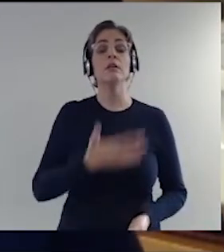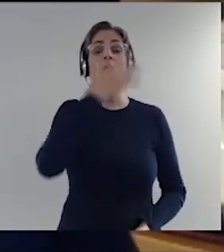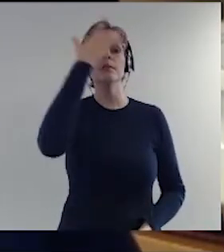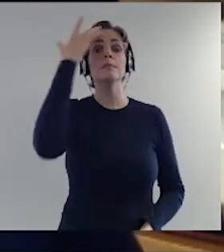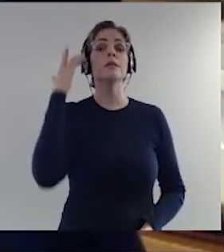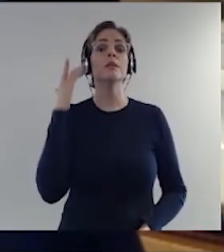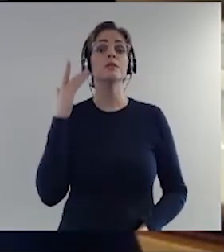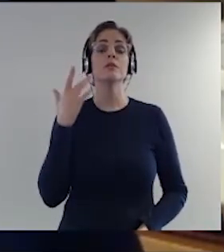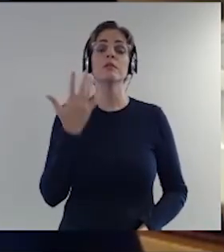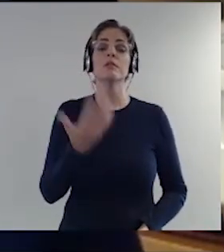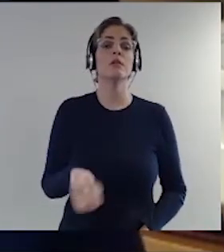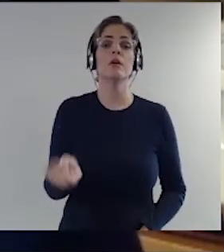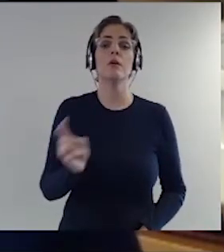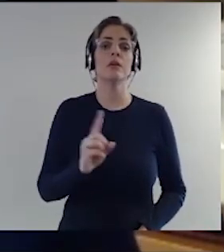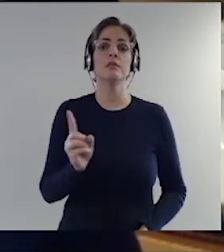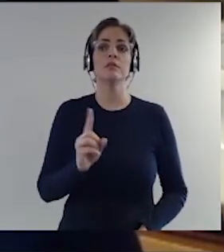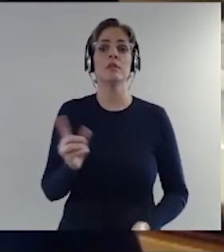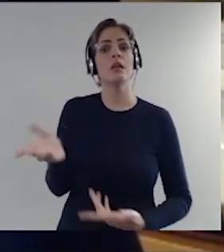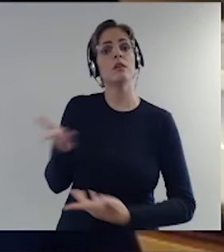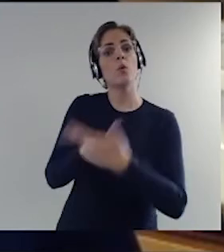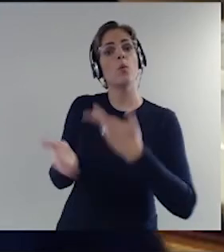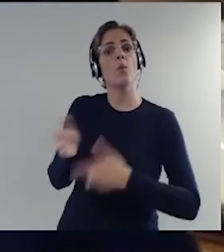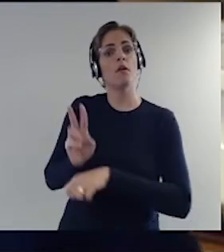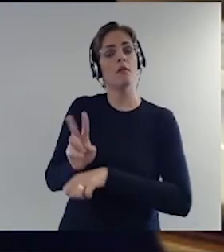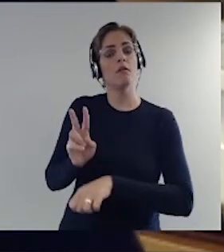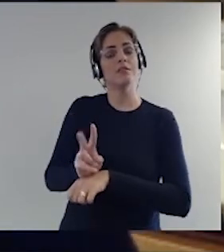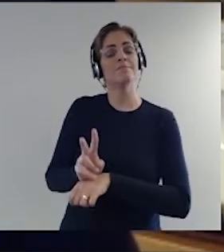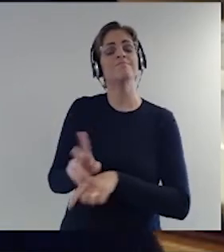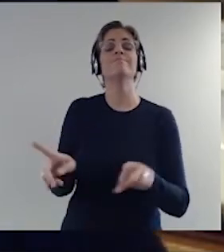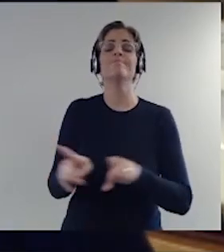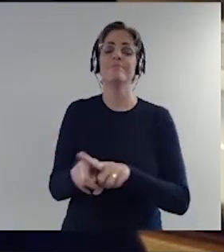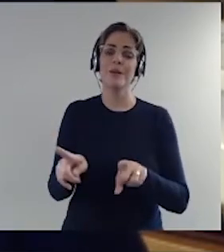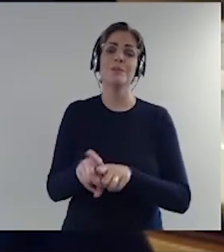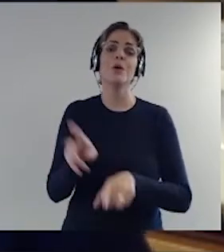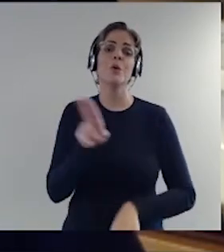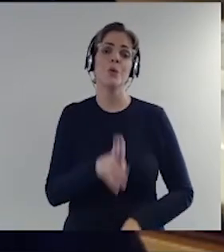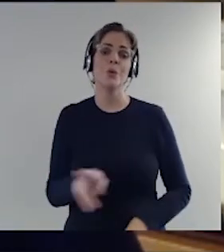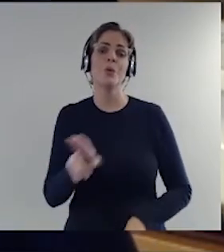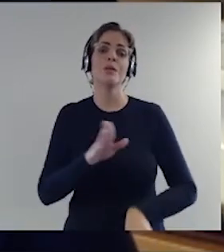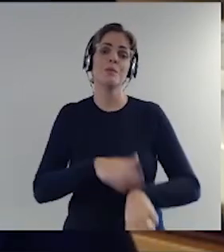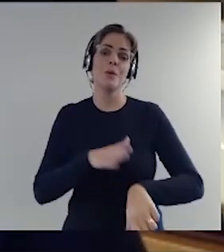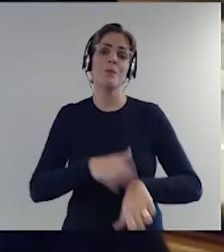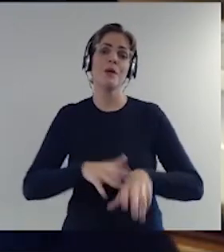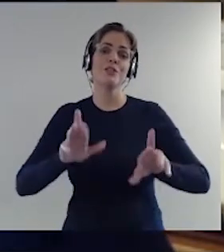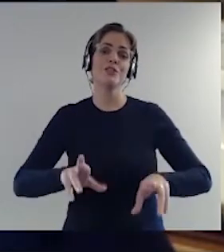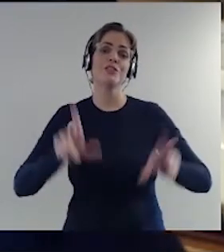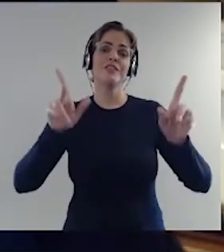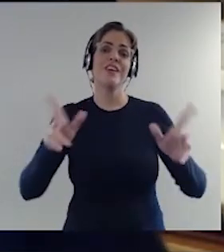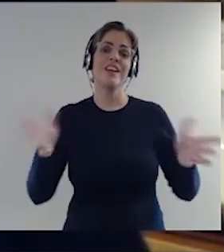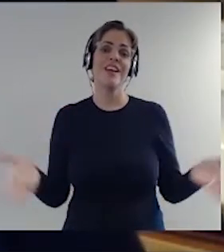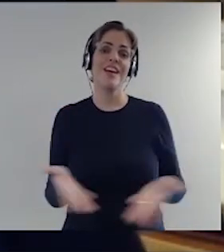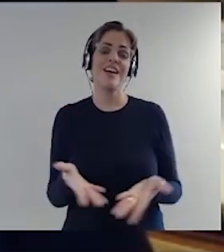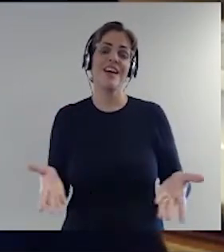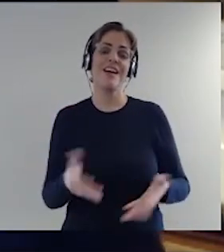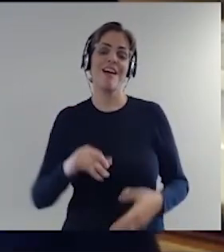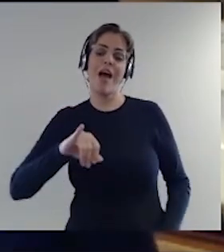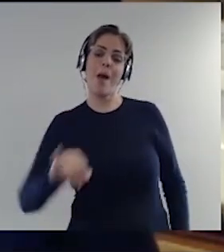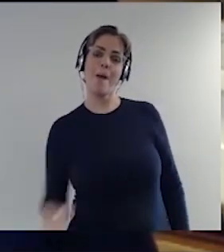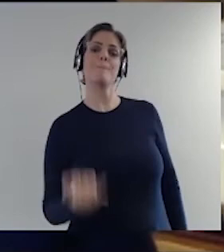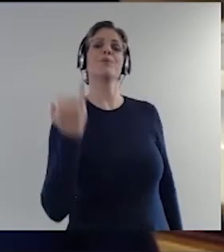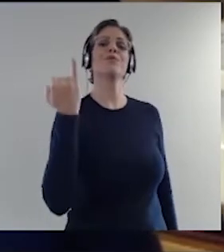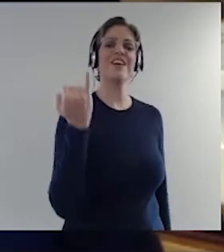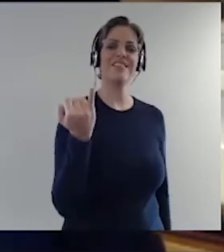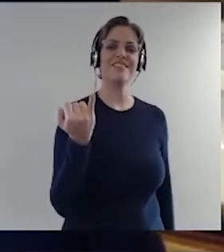dificuldades na aceitação da guarda compartilhada também usam este momento diferenciado para trazer à baila